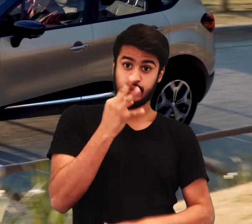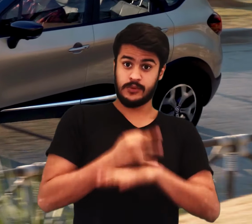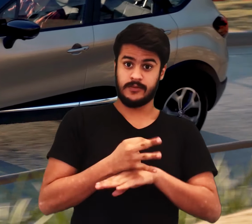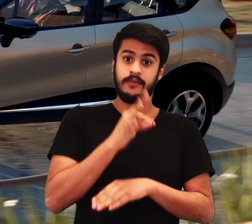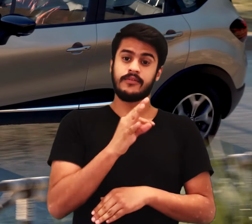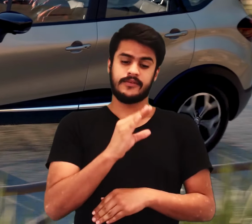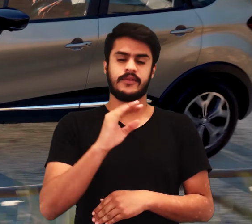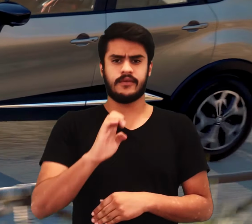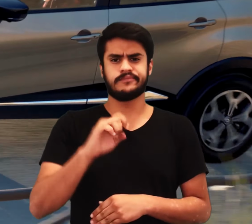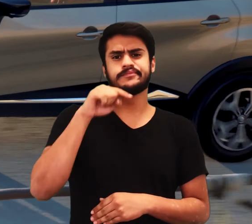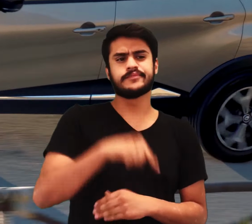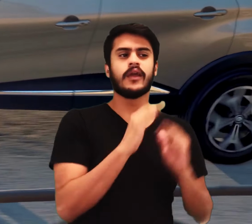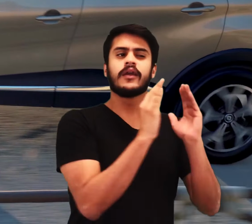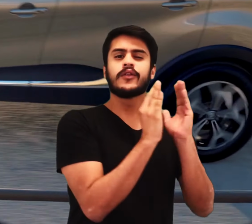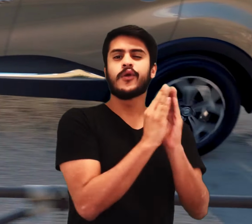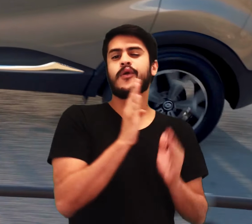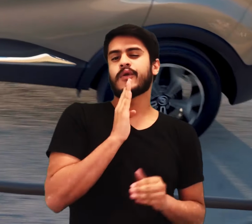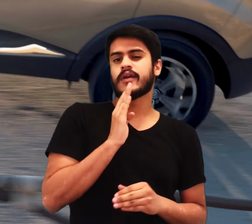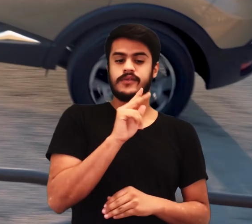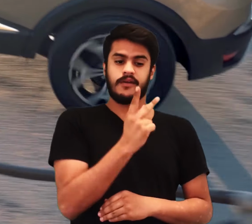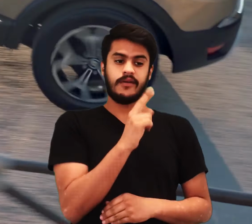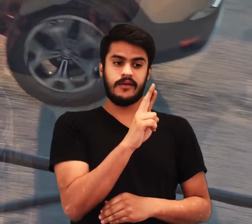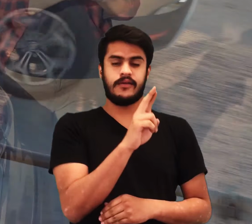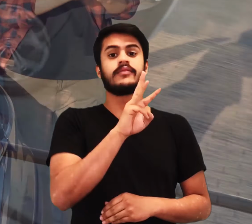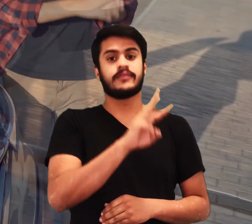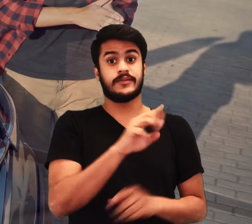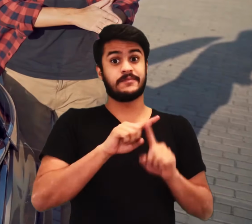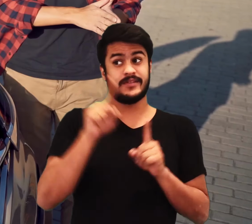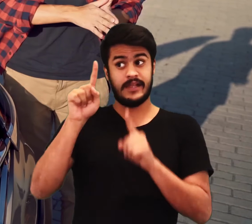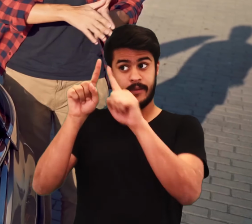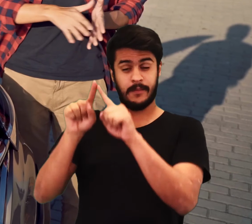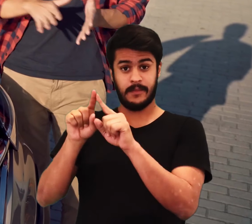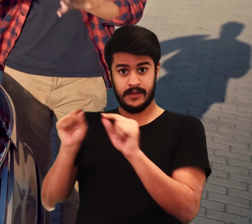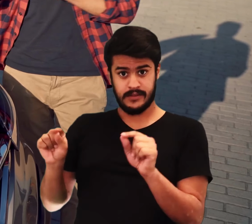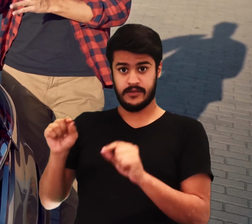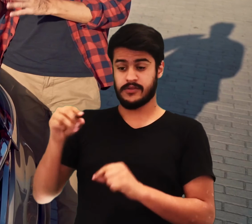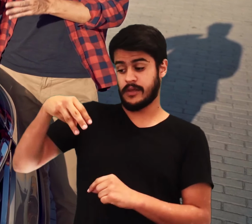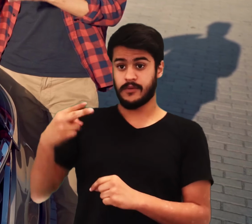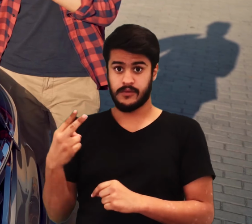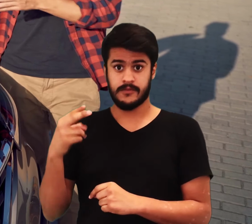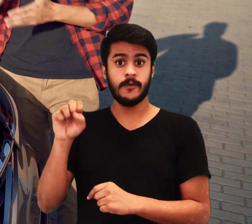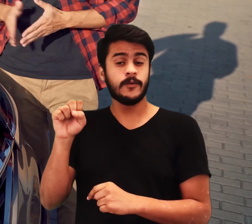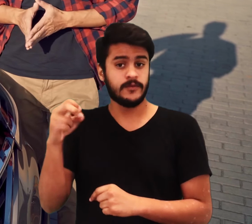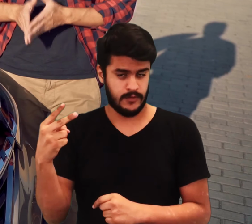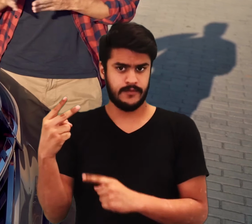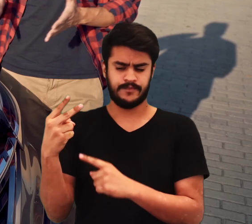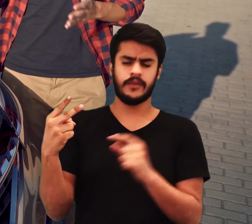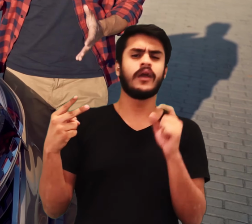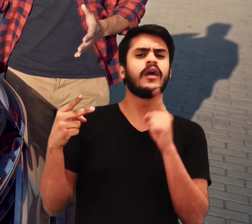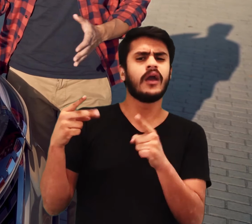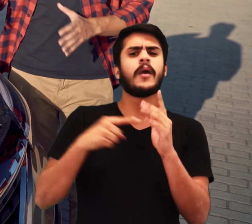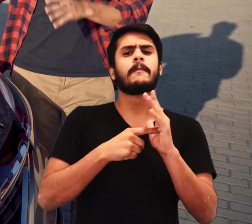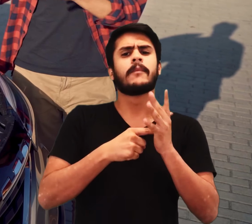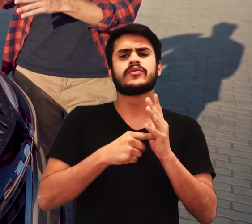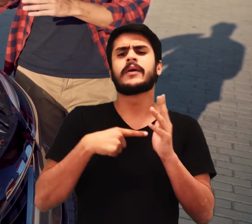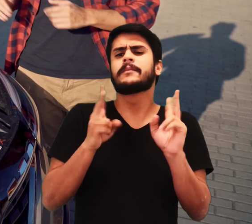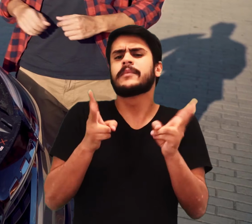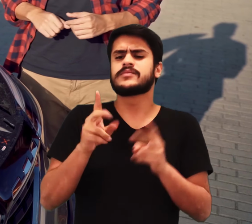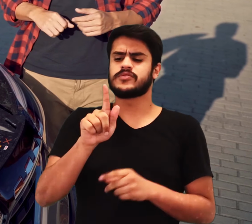TCE, conhecido internamente na Renault com o código HR13, mas na Mercedes, bem sim, na Mercedes com o código M282.